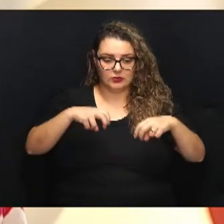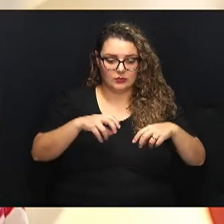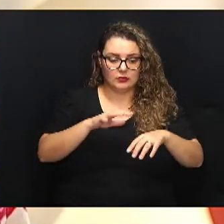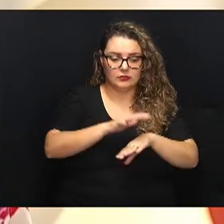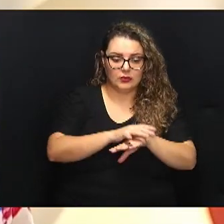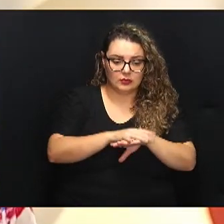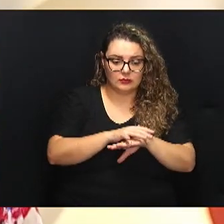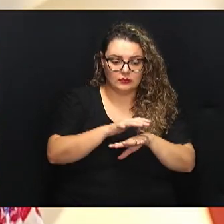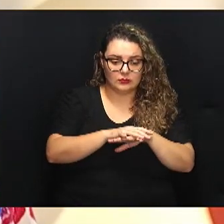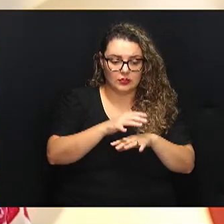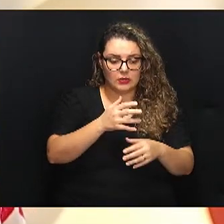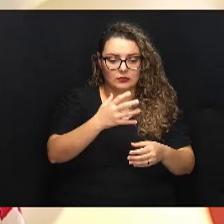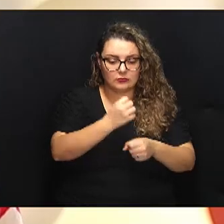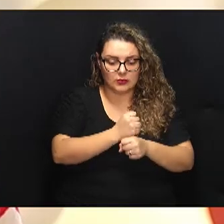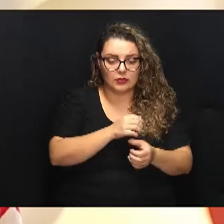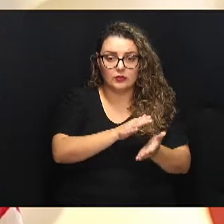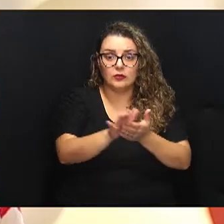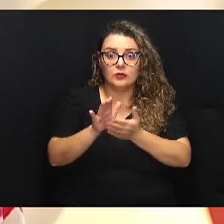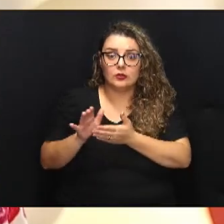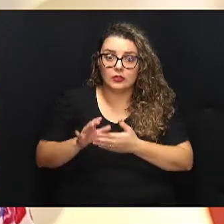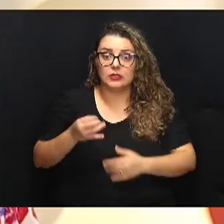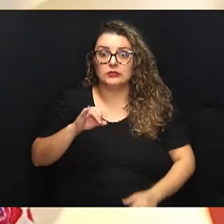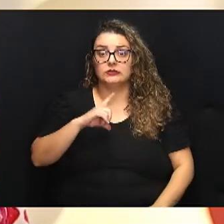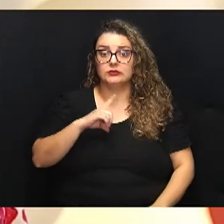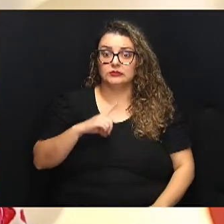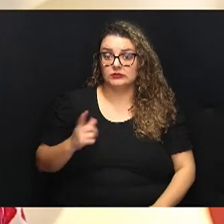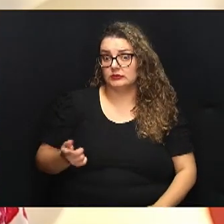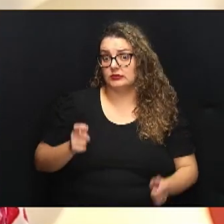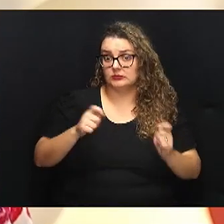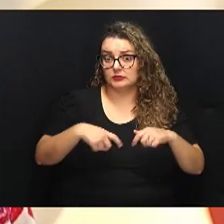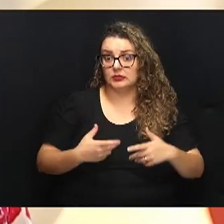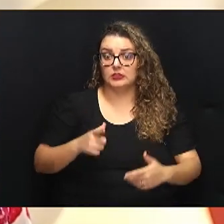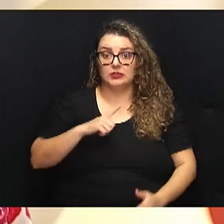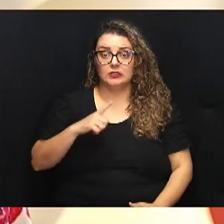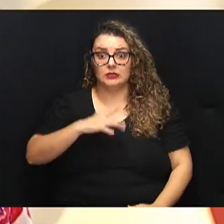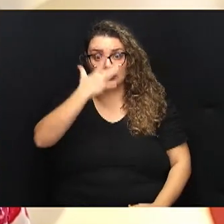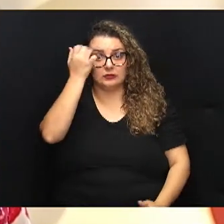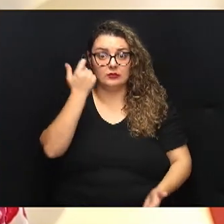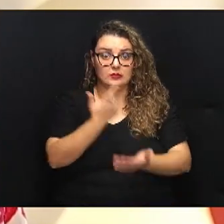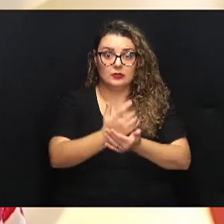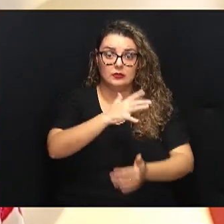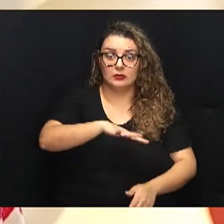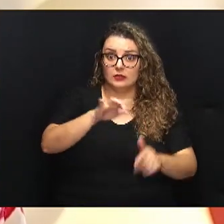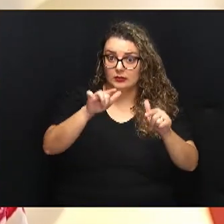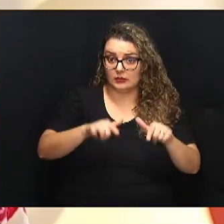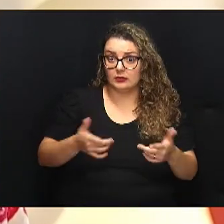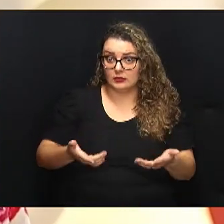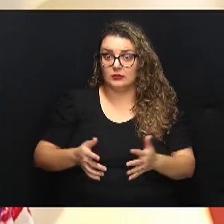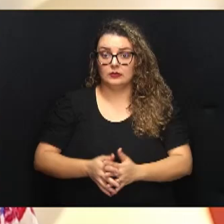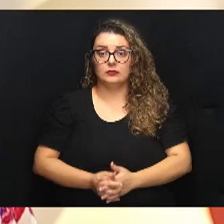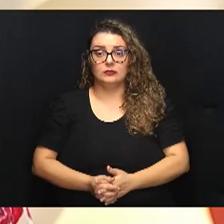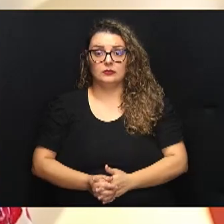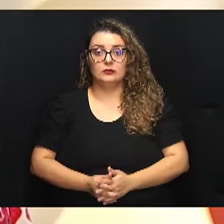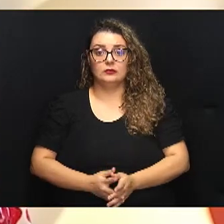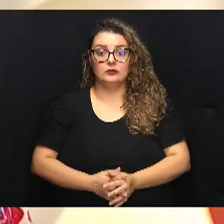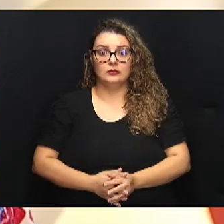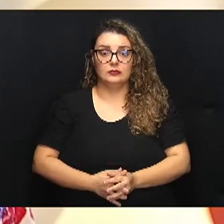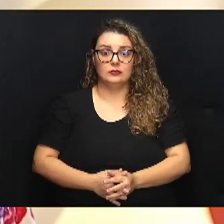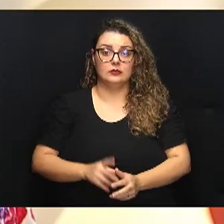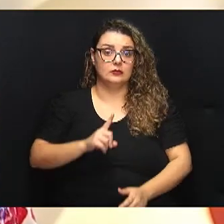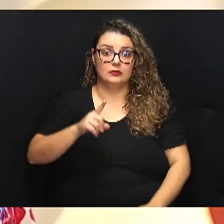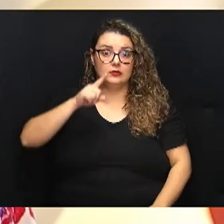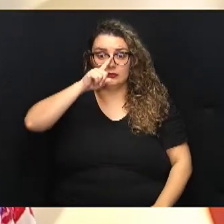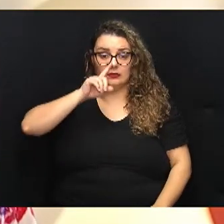custo disso. Se existe viabilidade, existe consumidores na região onde ele está, tá? Não se